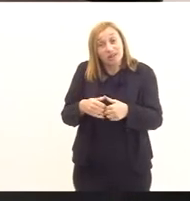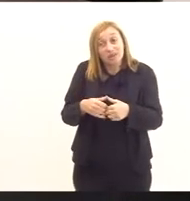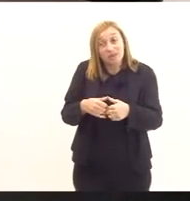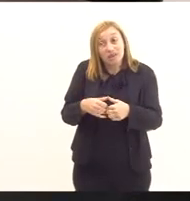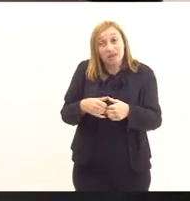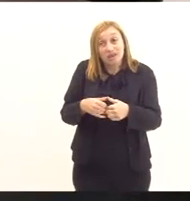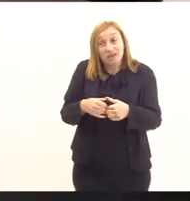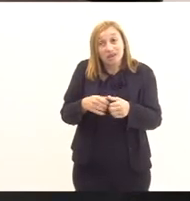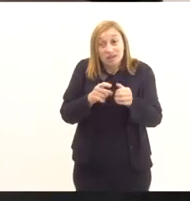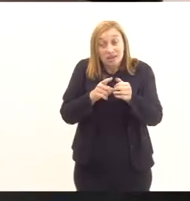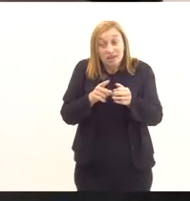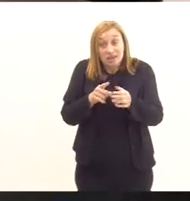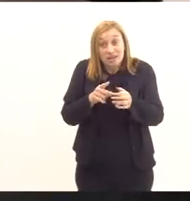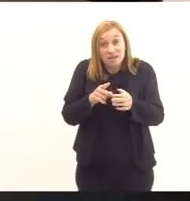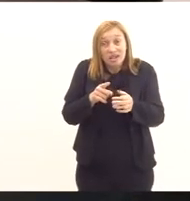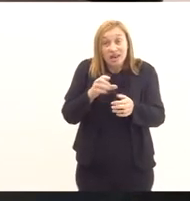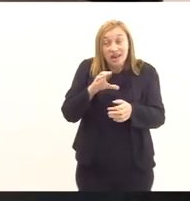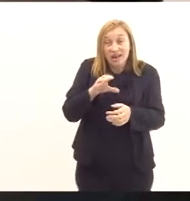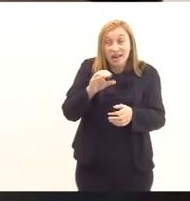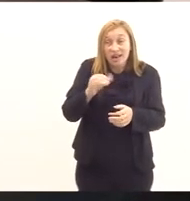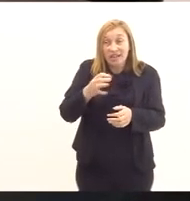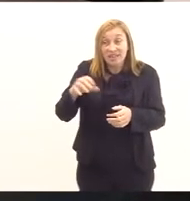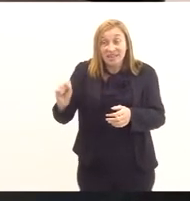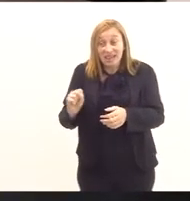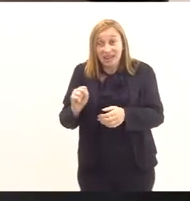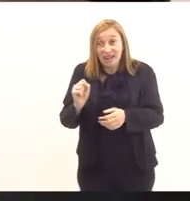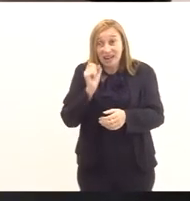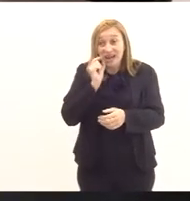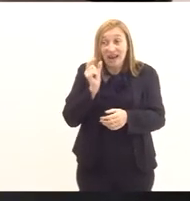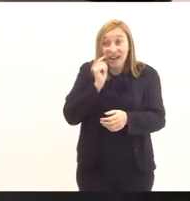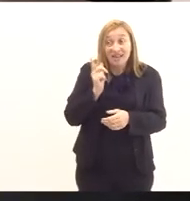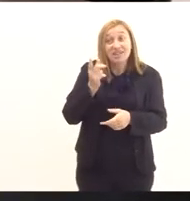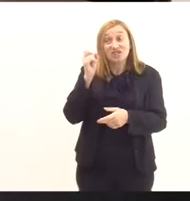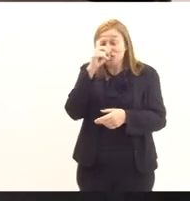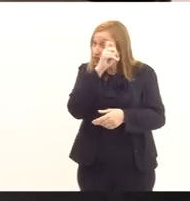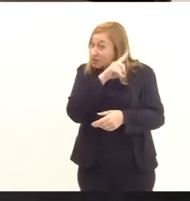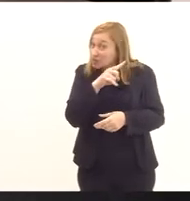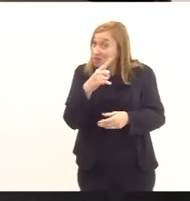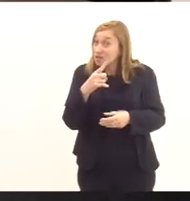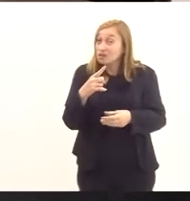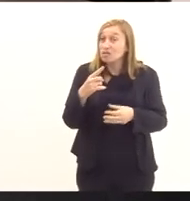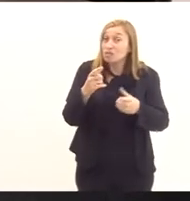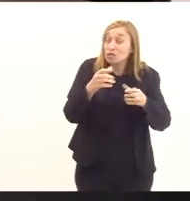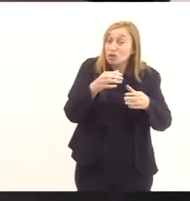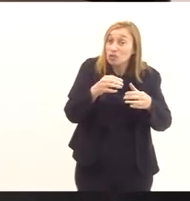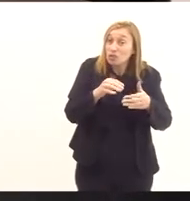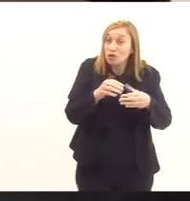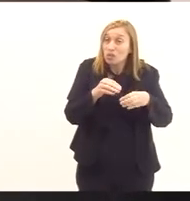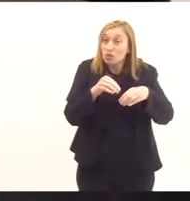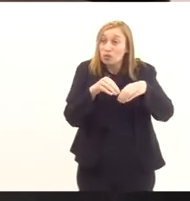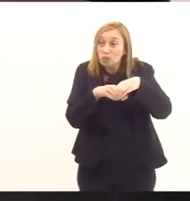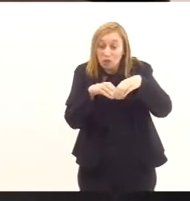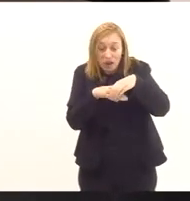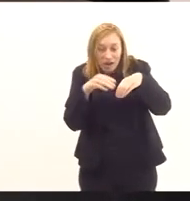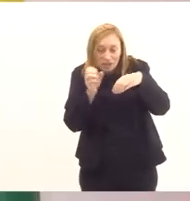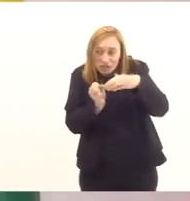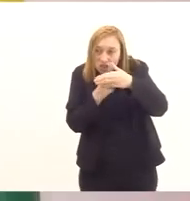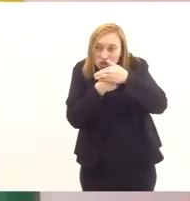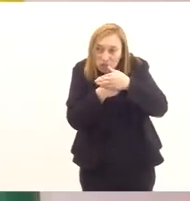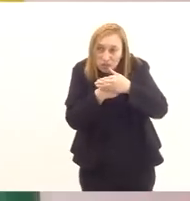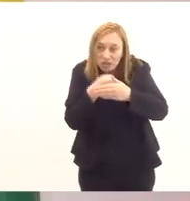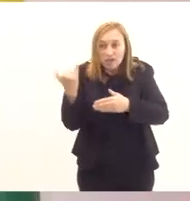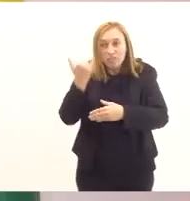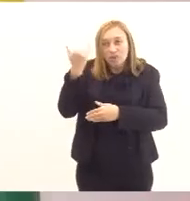sarrato difícil é tem que entender os meandros como funciona ali os buracos que ele se esconde então é importante